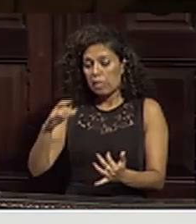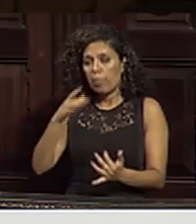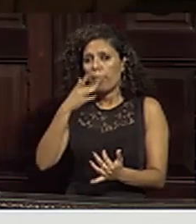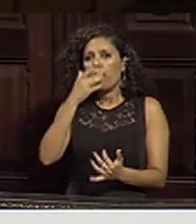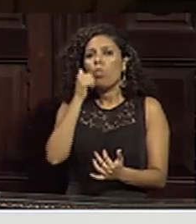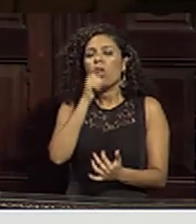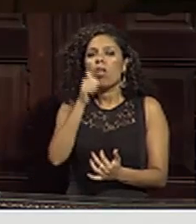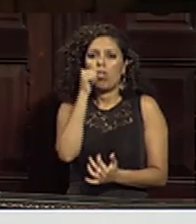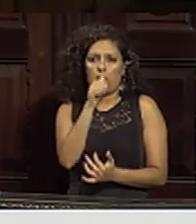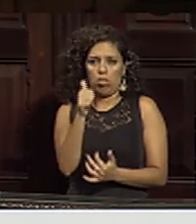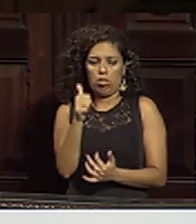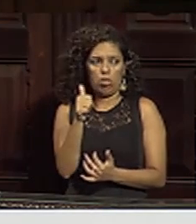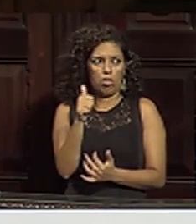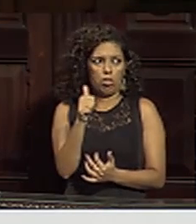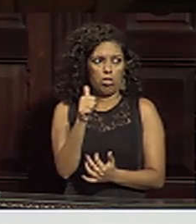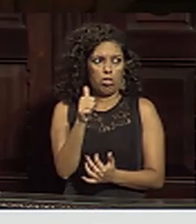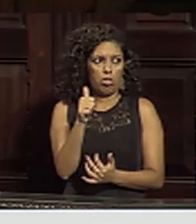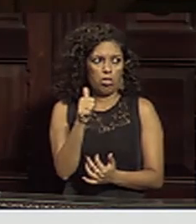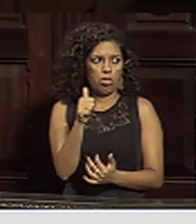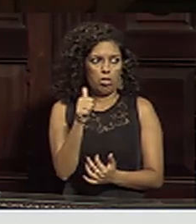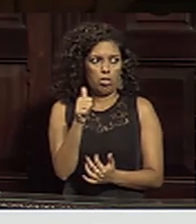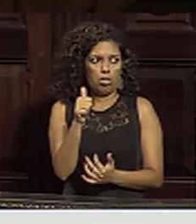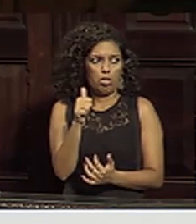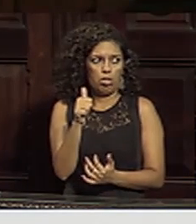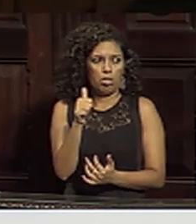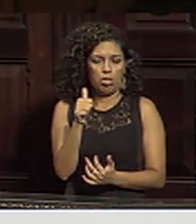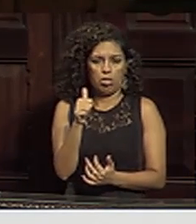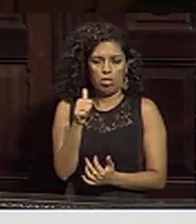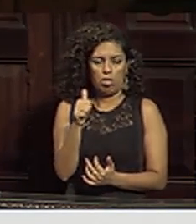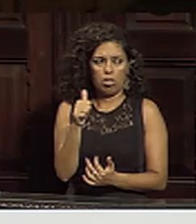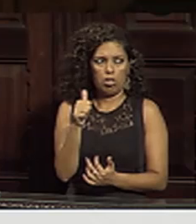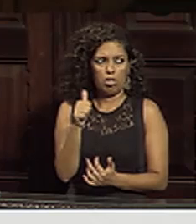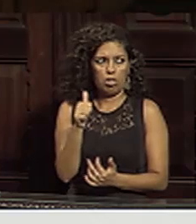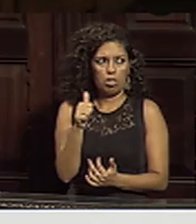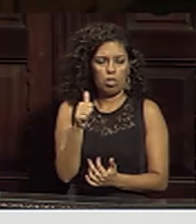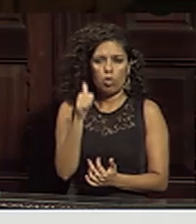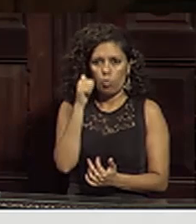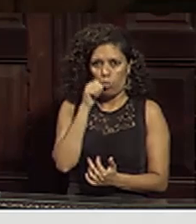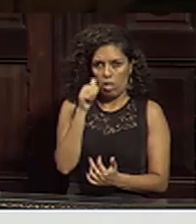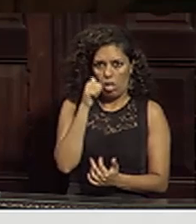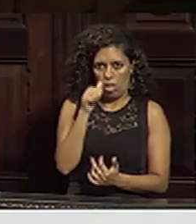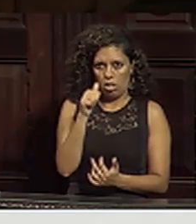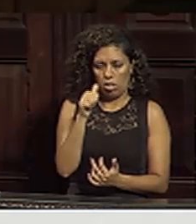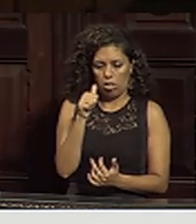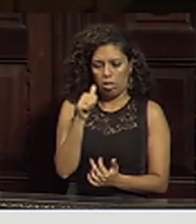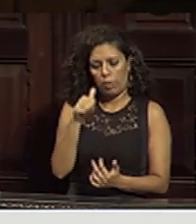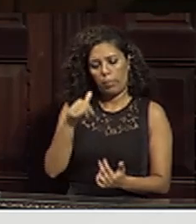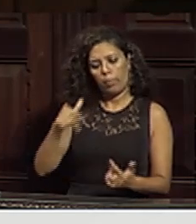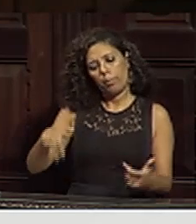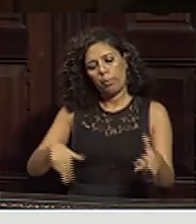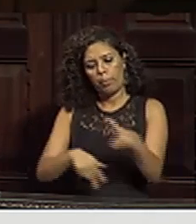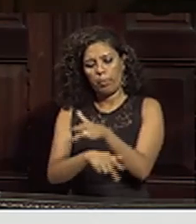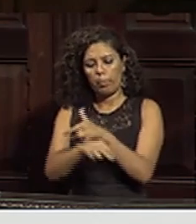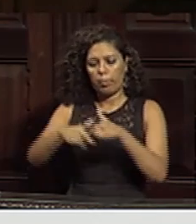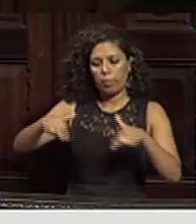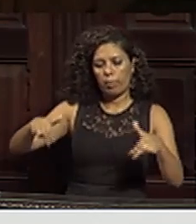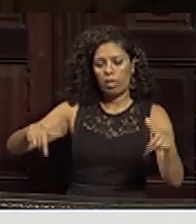dama de maiô de 2 peças na praia